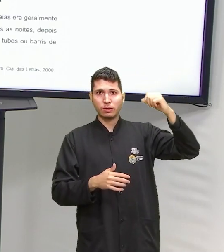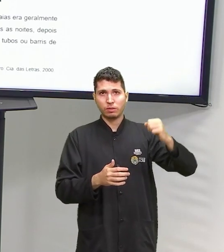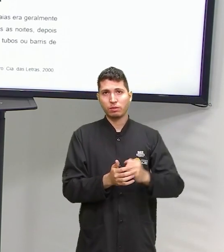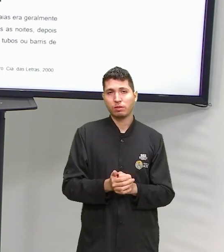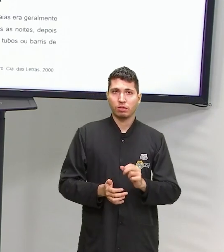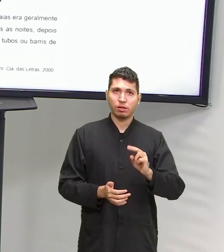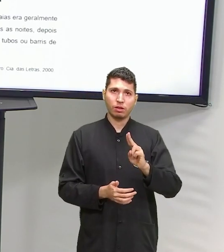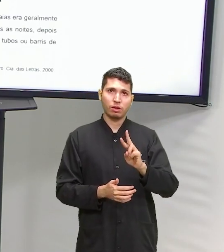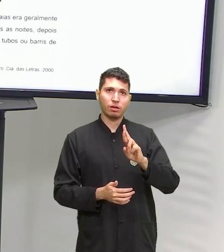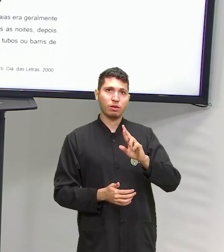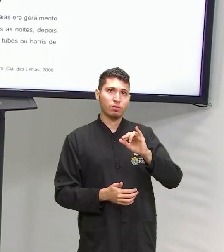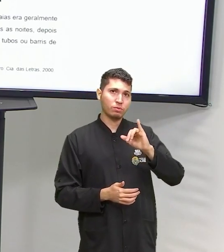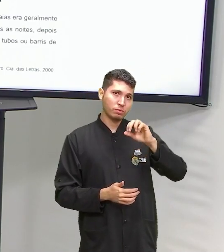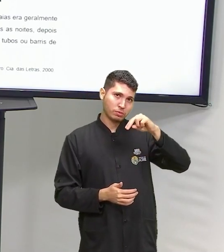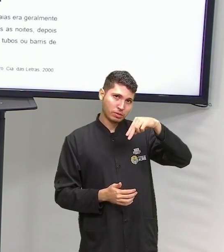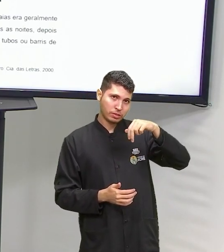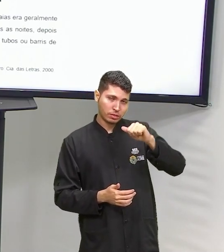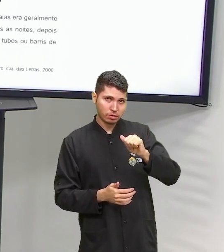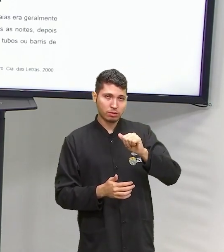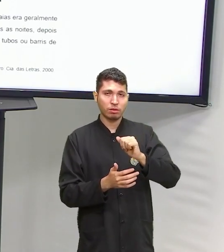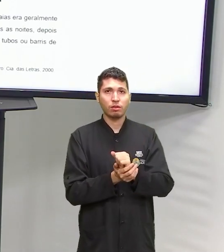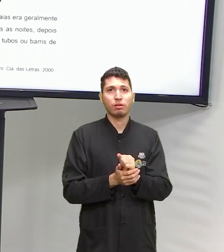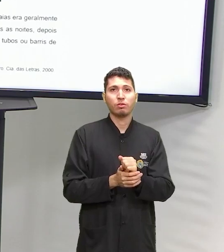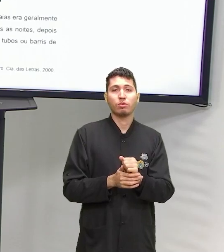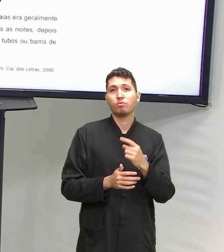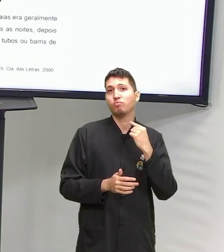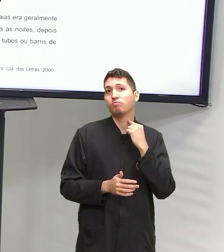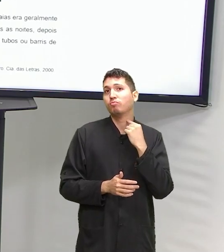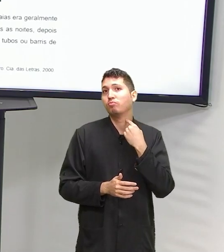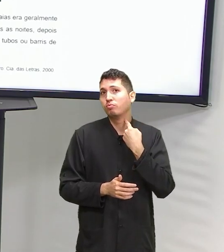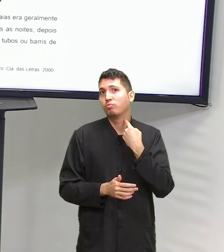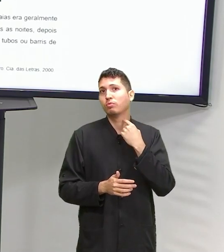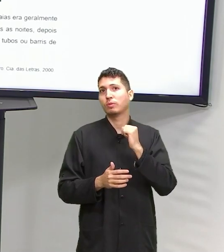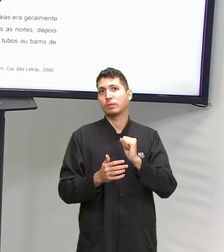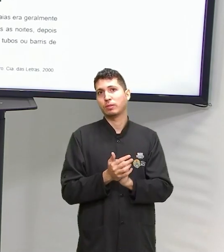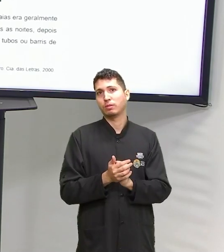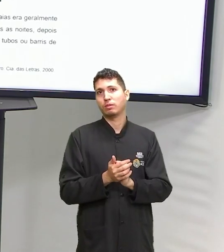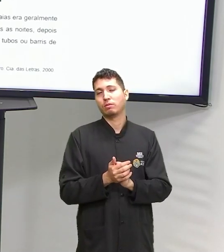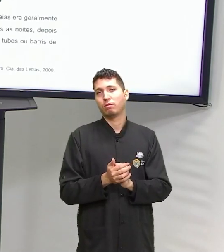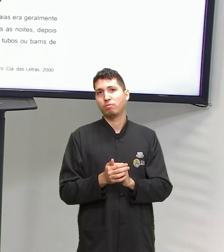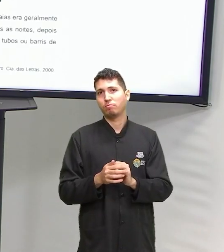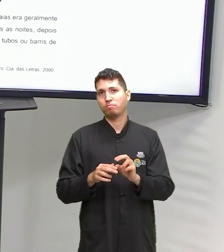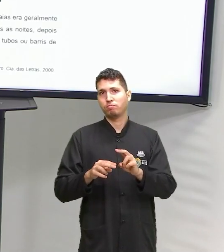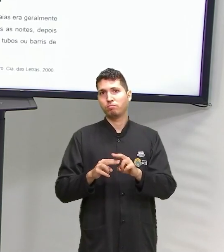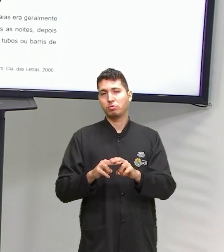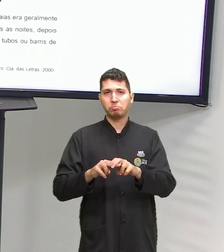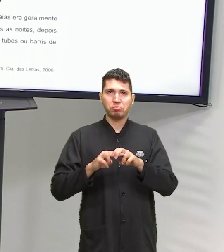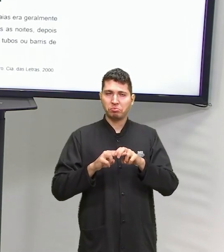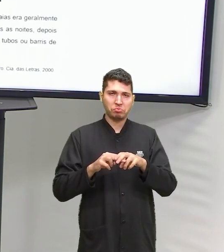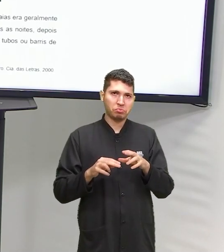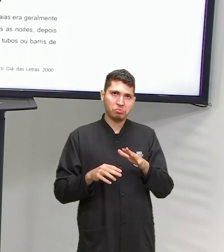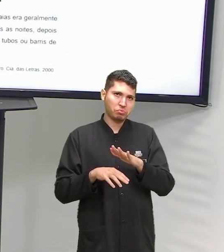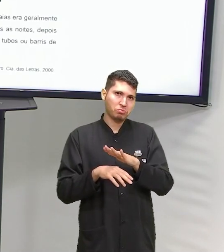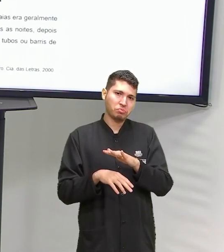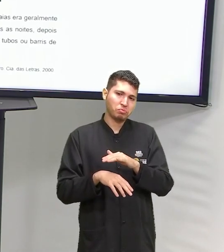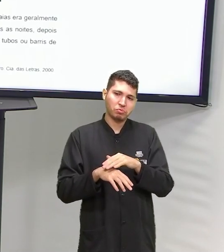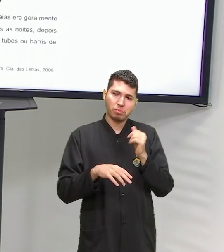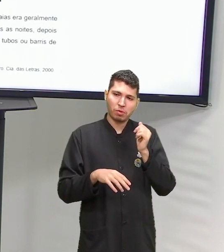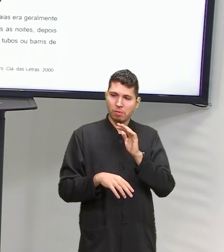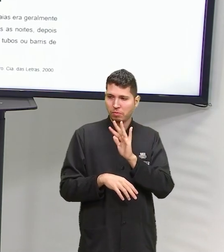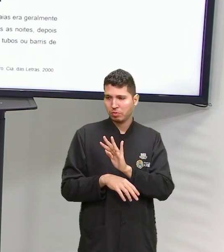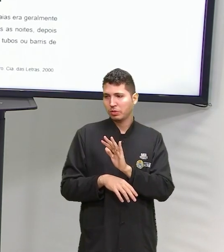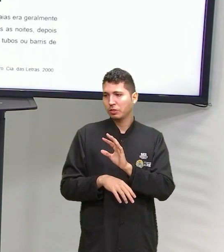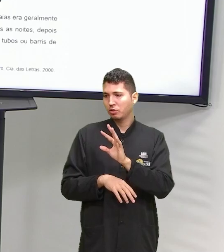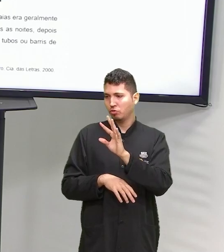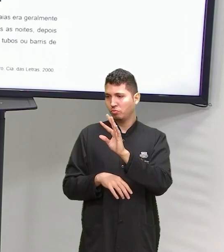pele desses escravizados, portanto, eles eram conhecidos pejorativamente de escravos tigres. Então, é isso que está colocando na questão,